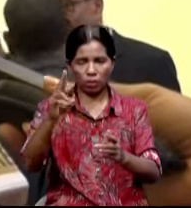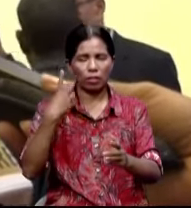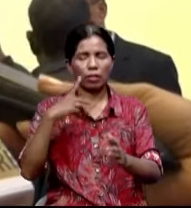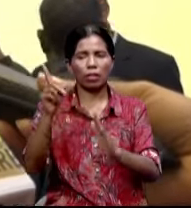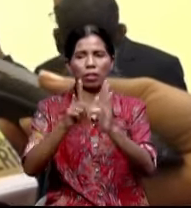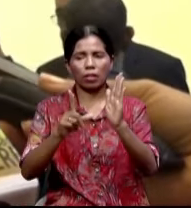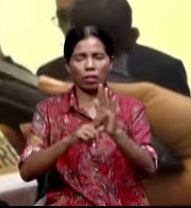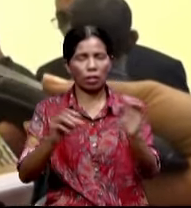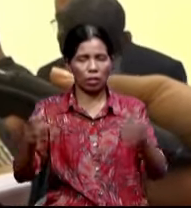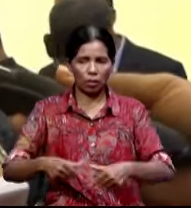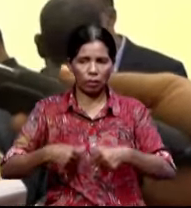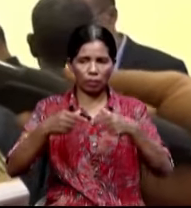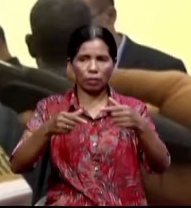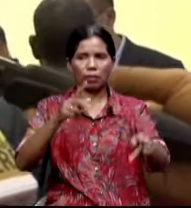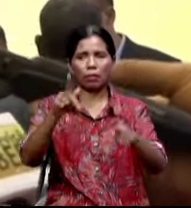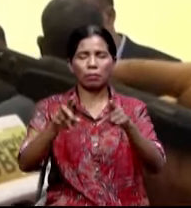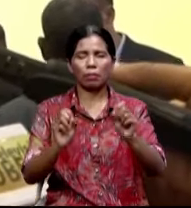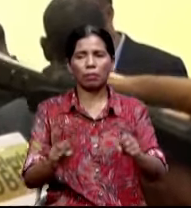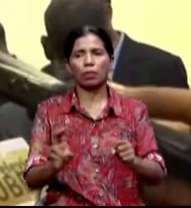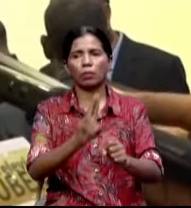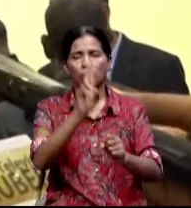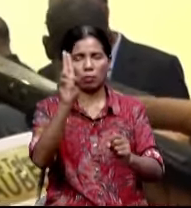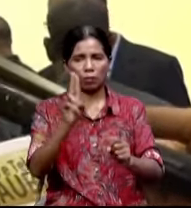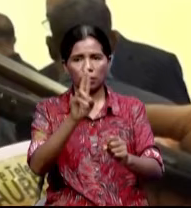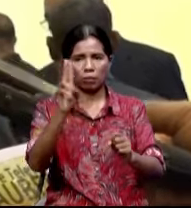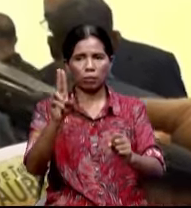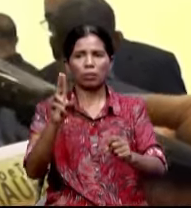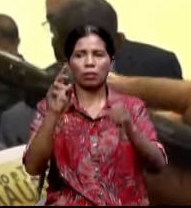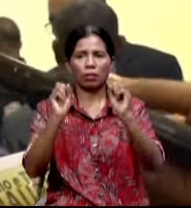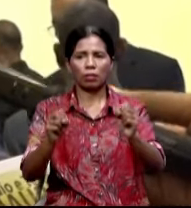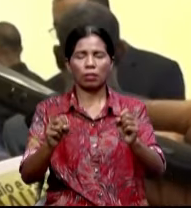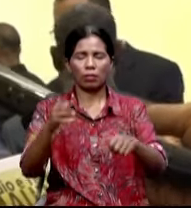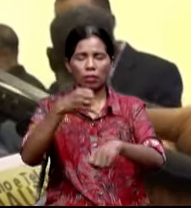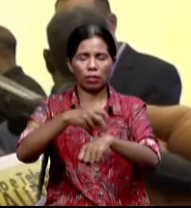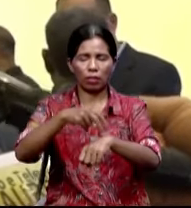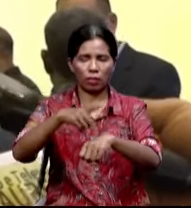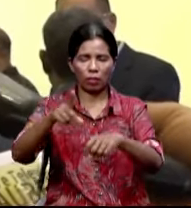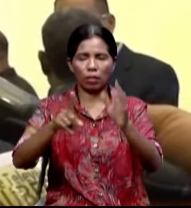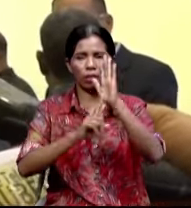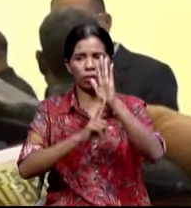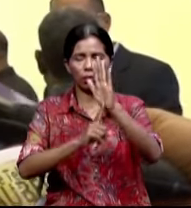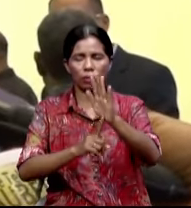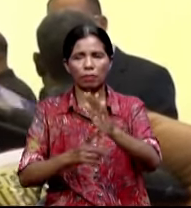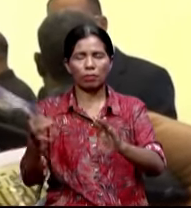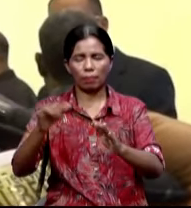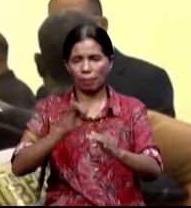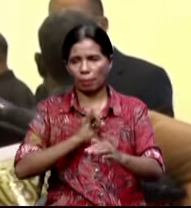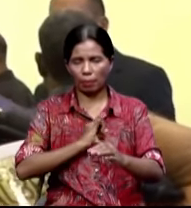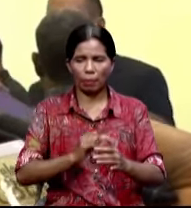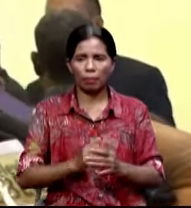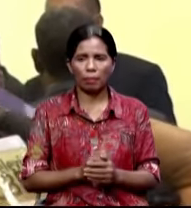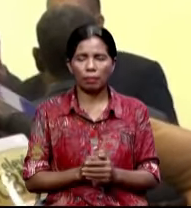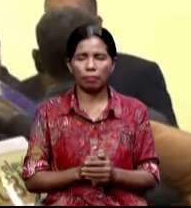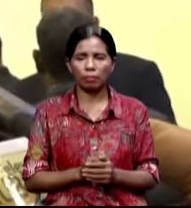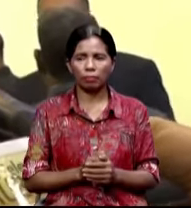ambar la permite, é uma bela usa pacto internacional sem referência a tua basira. Nebe bahau,